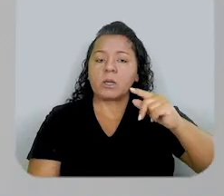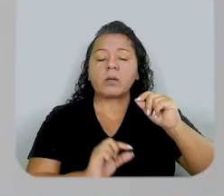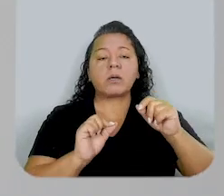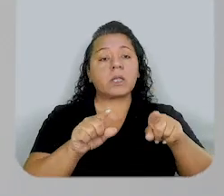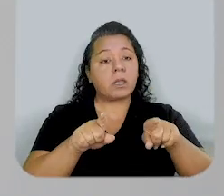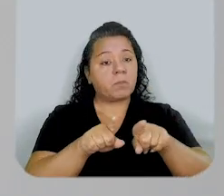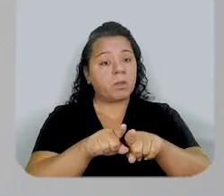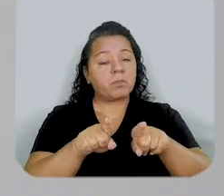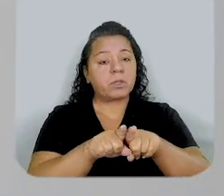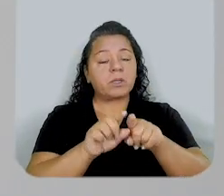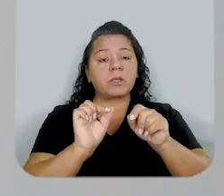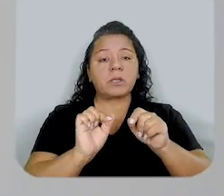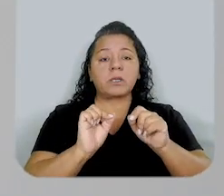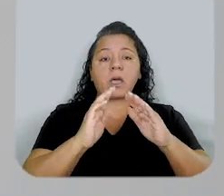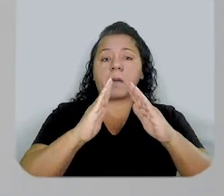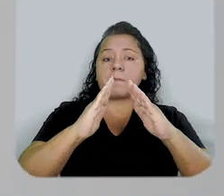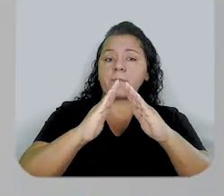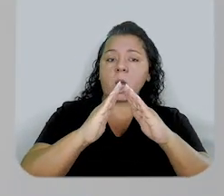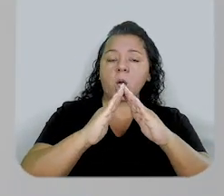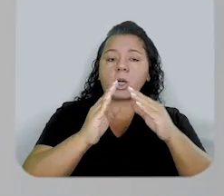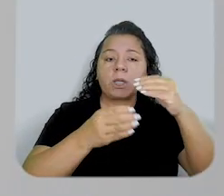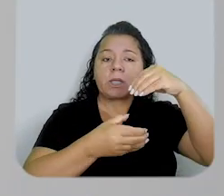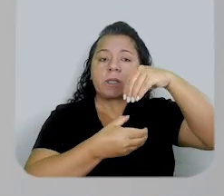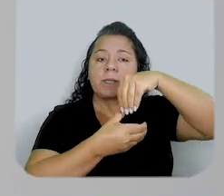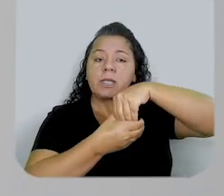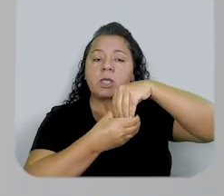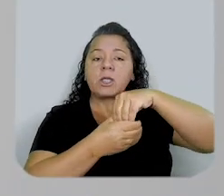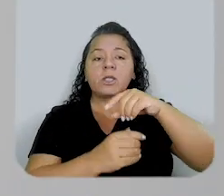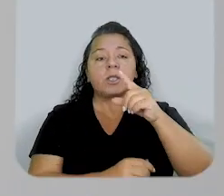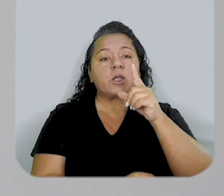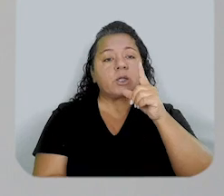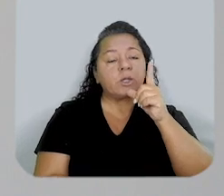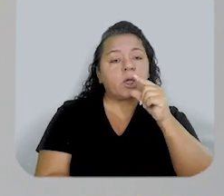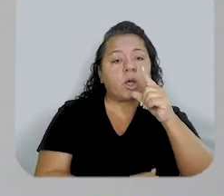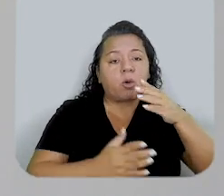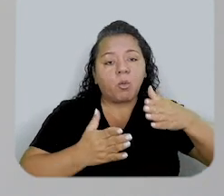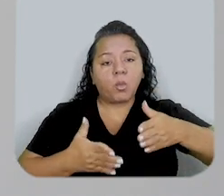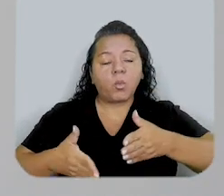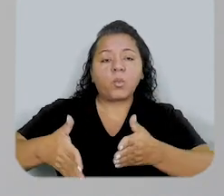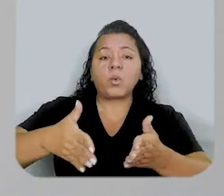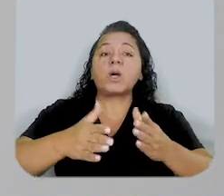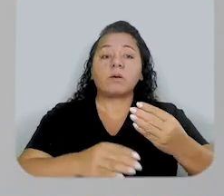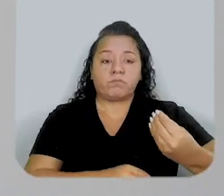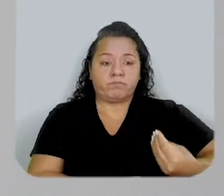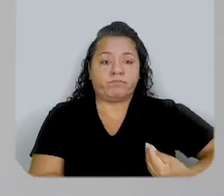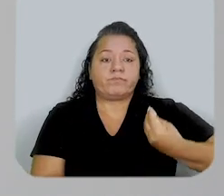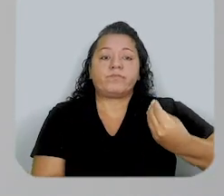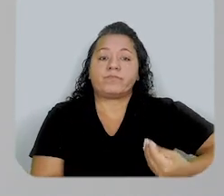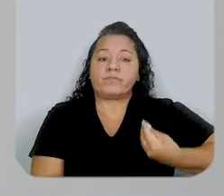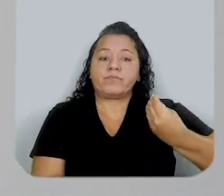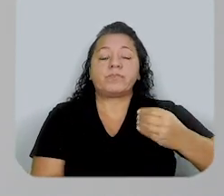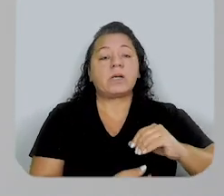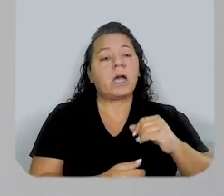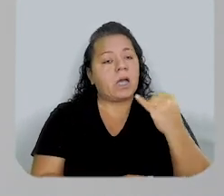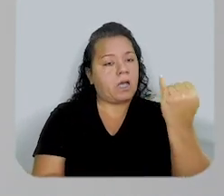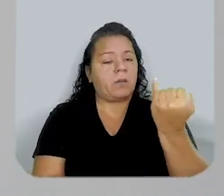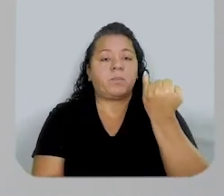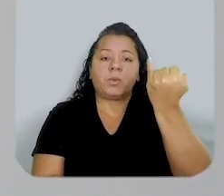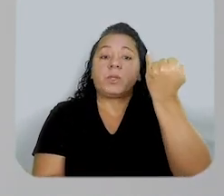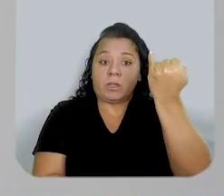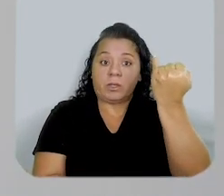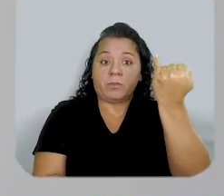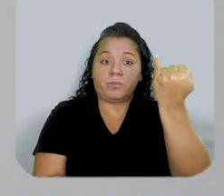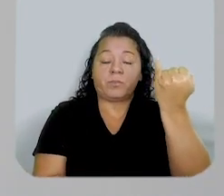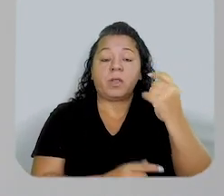que habitam dentro do rio, né? Que ali existem seres humanos. Então é